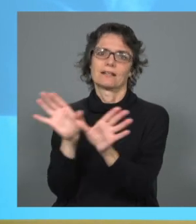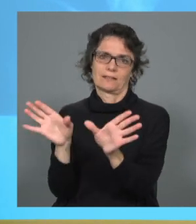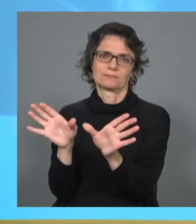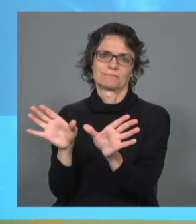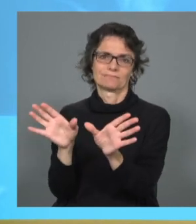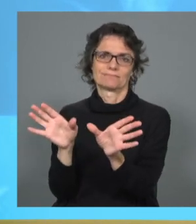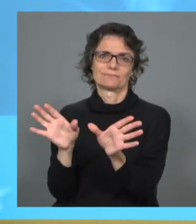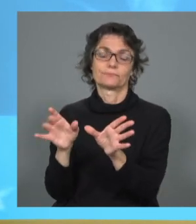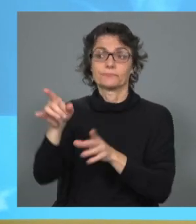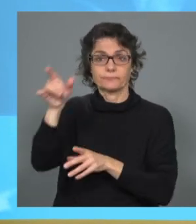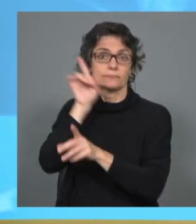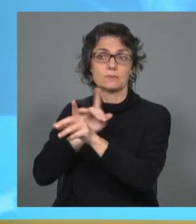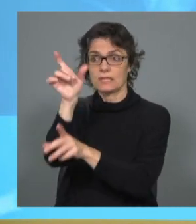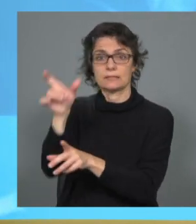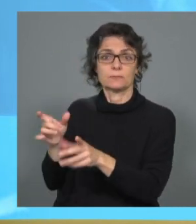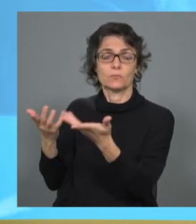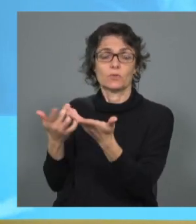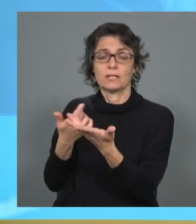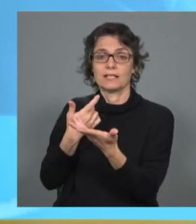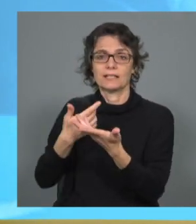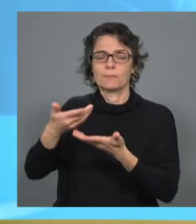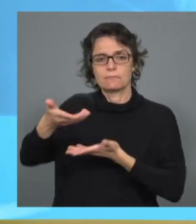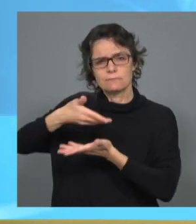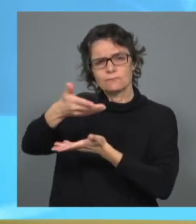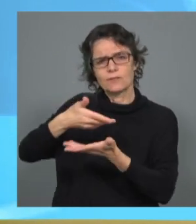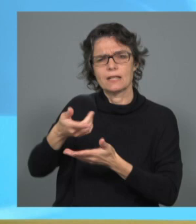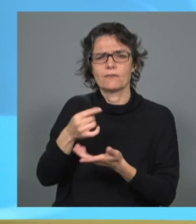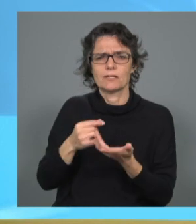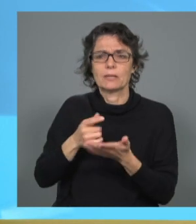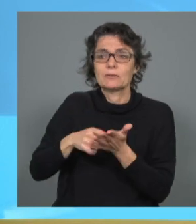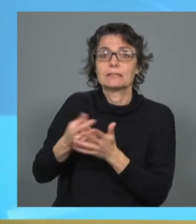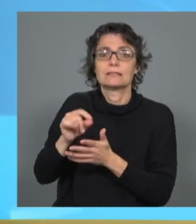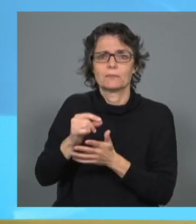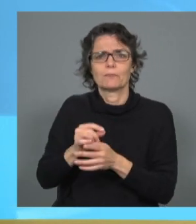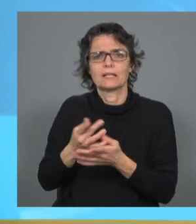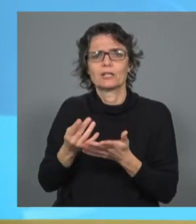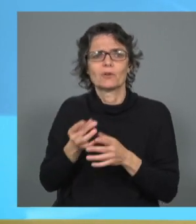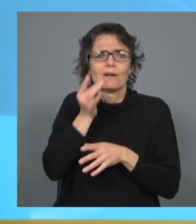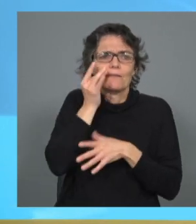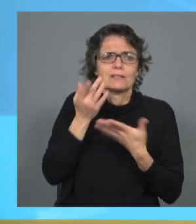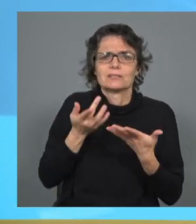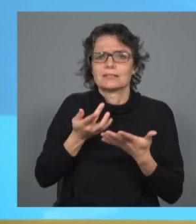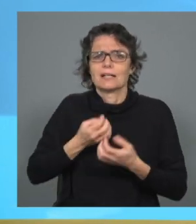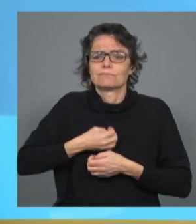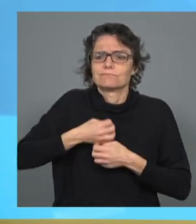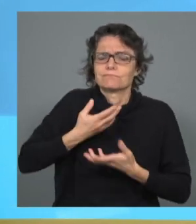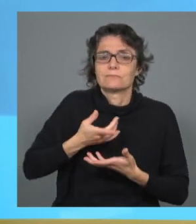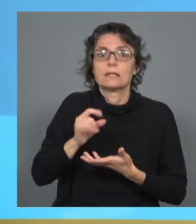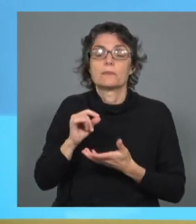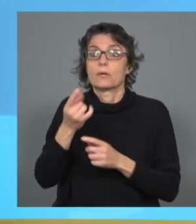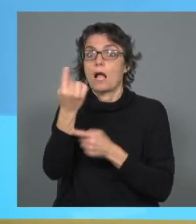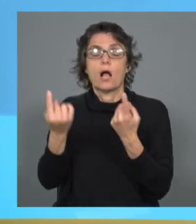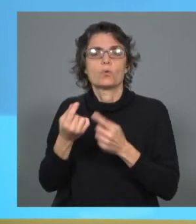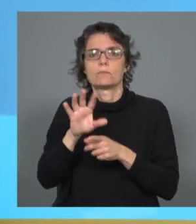suas necessidades e também, em alguns momentos, as suas fragilidades, porque também tivemos momentos de ataques de